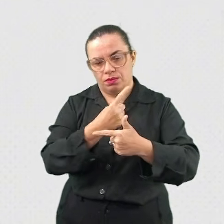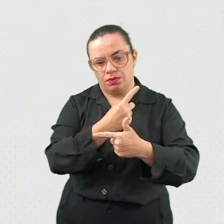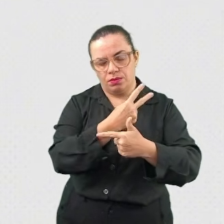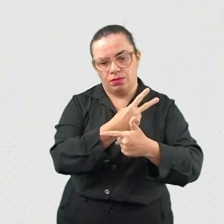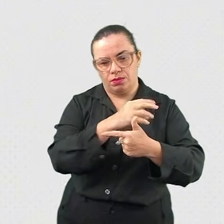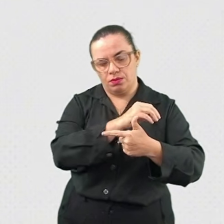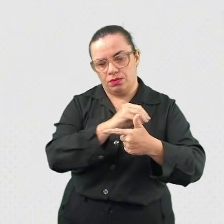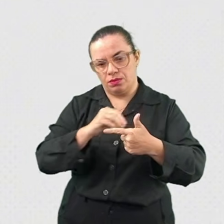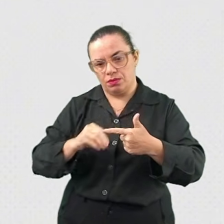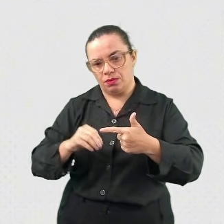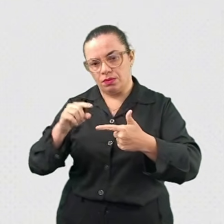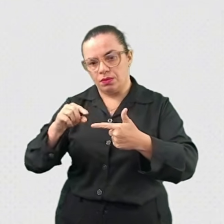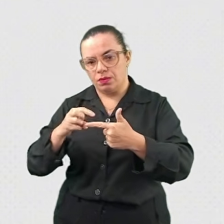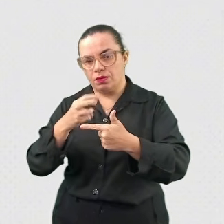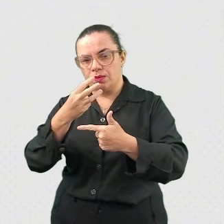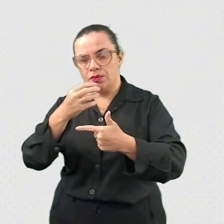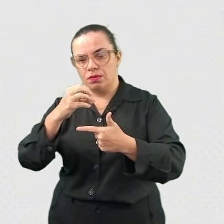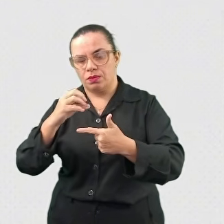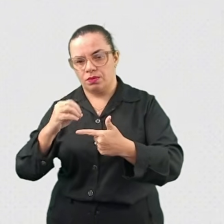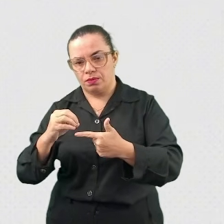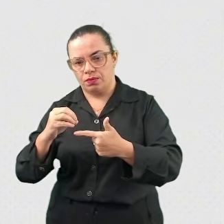teremos 360 graus